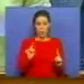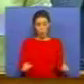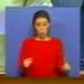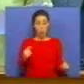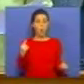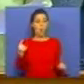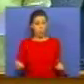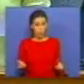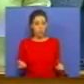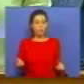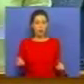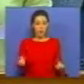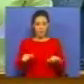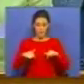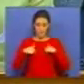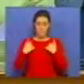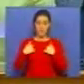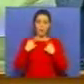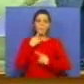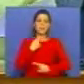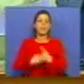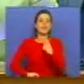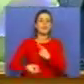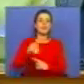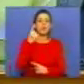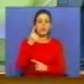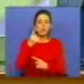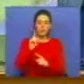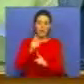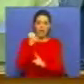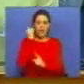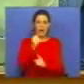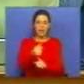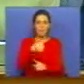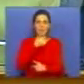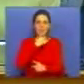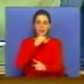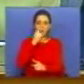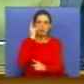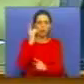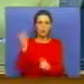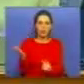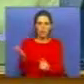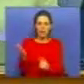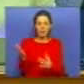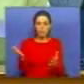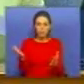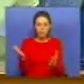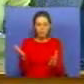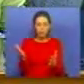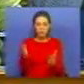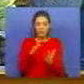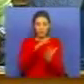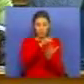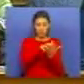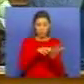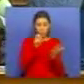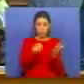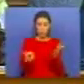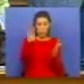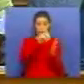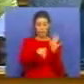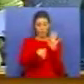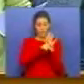Outra coisa é a própria denúncia constituir crime de abuso de autoridade. E a redação do novo